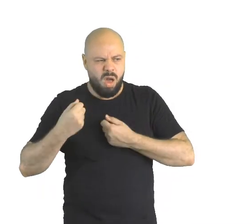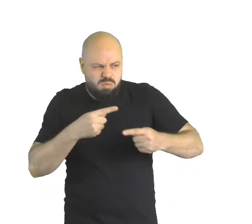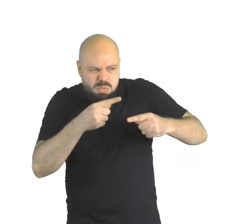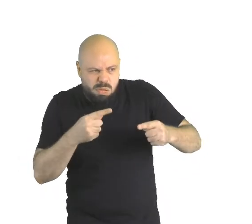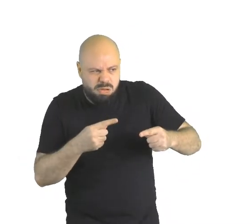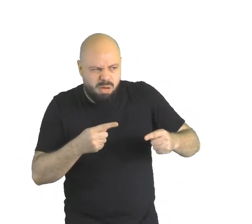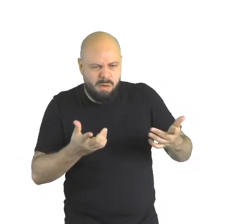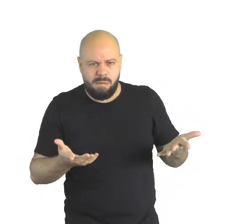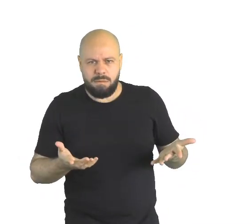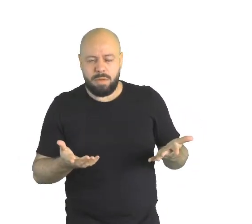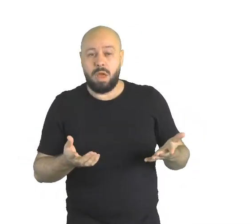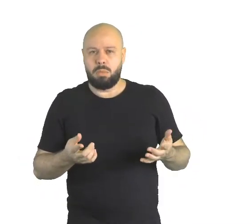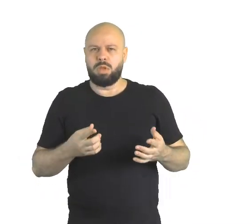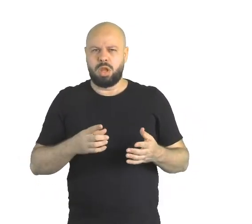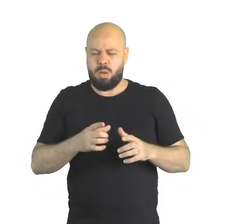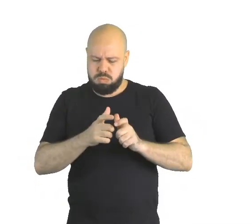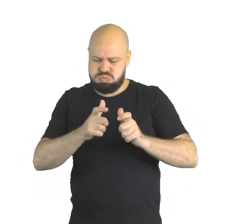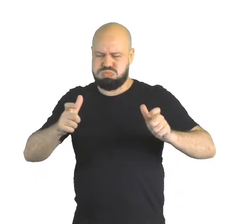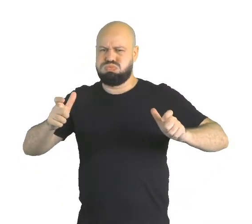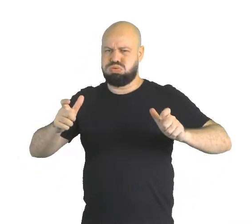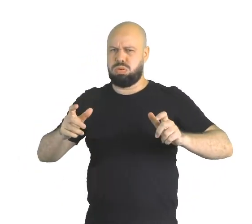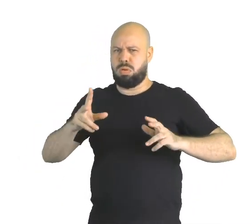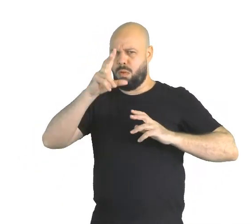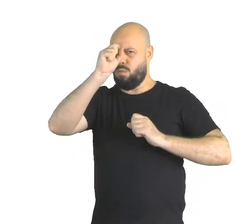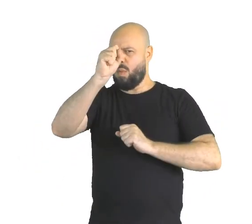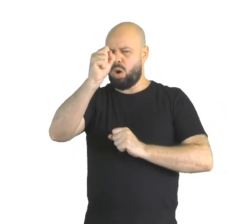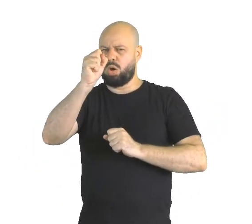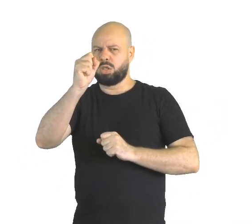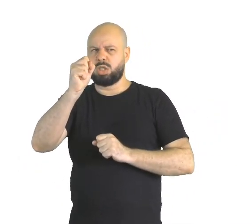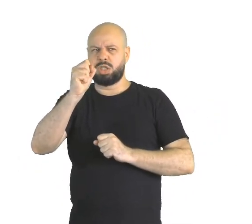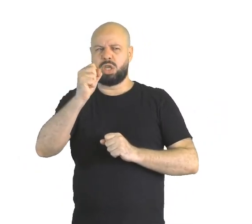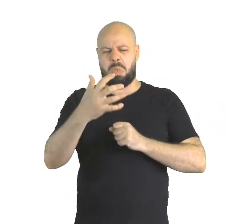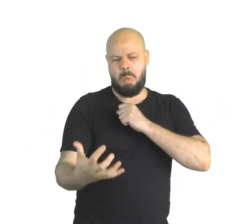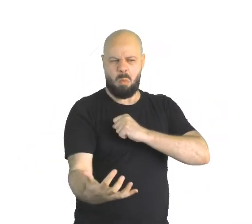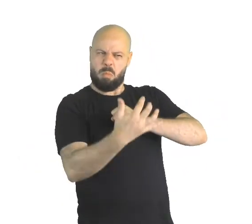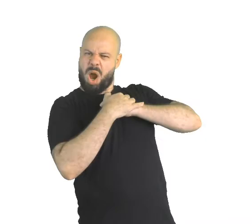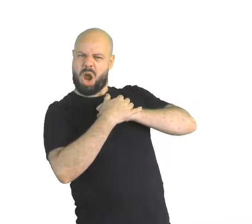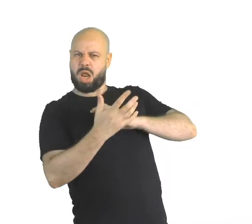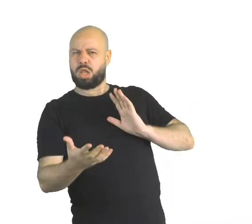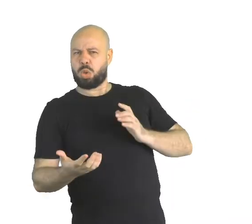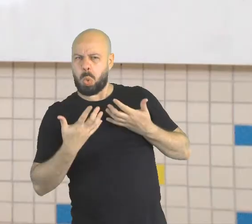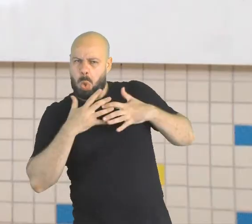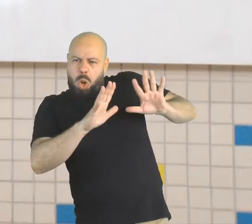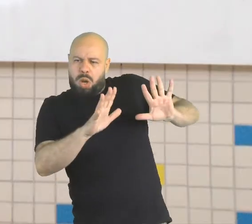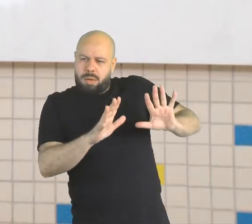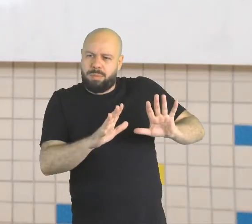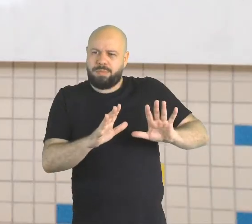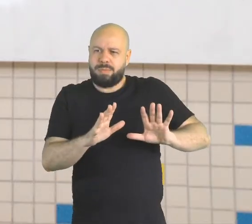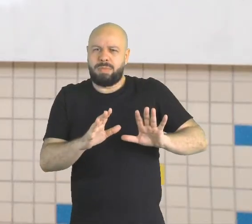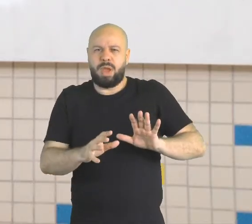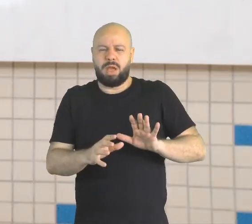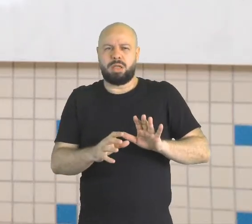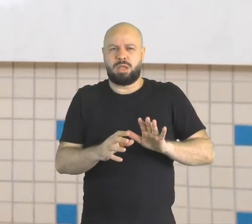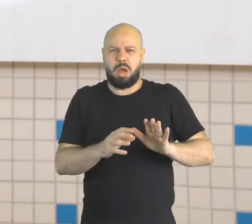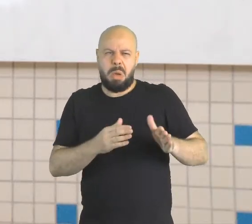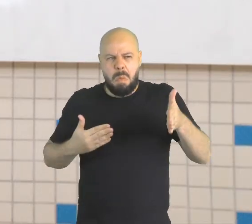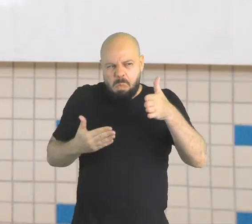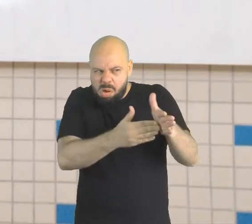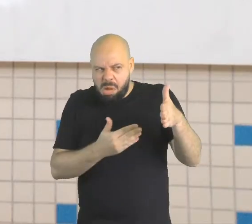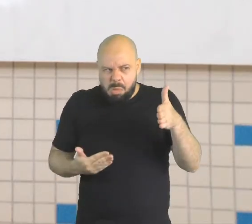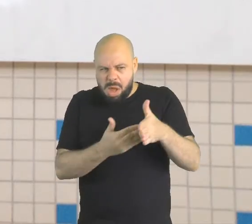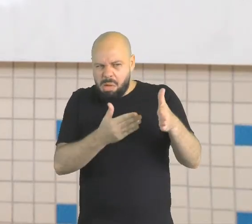mais que não aceitou o domínio português. Eles criaram vários obstáculos contra